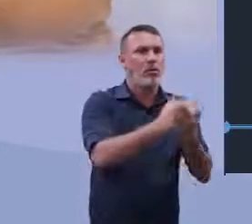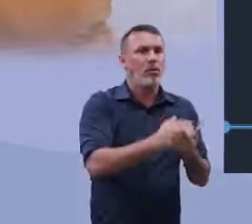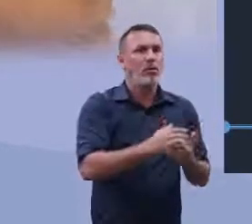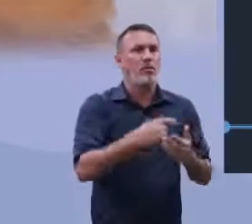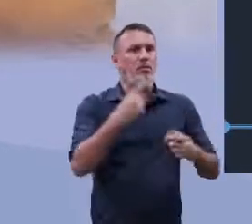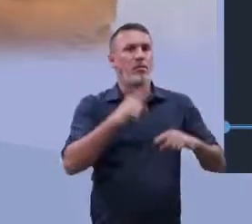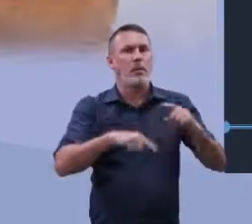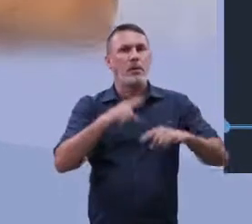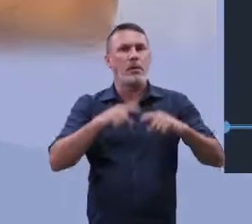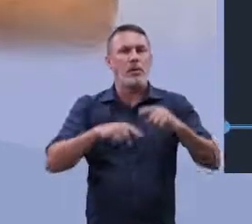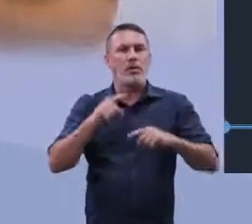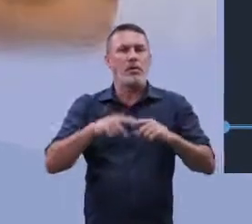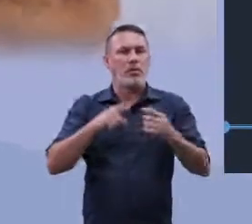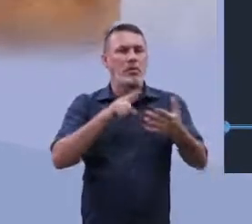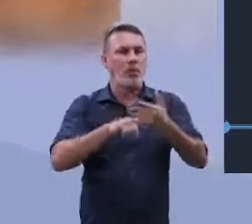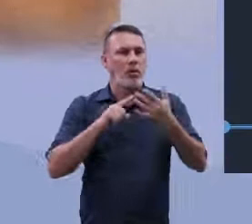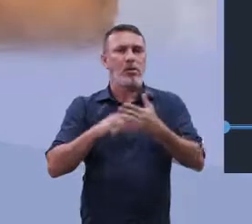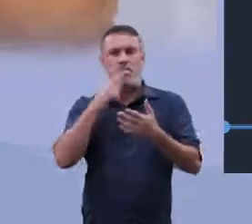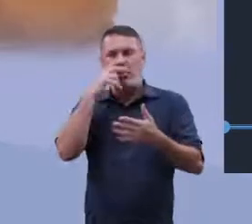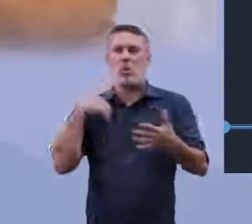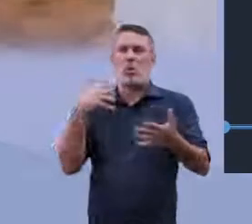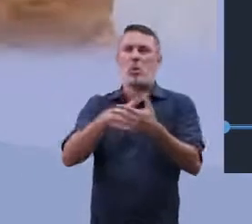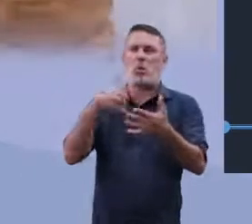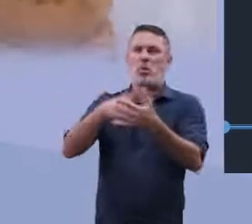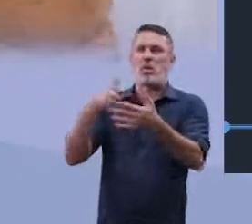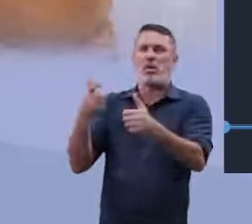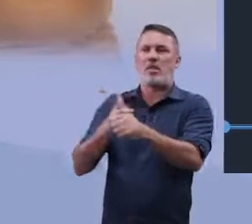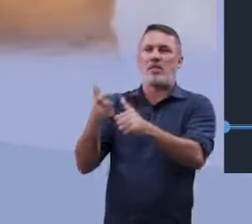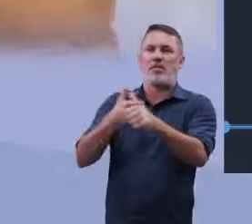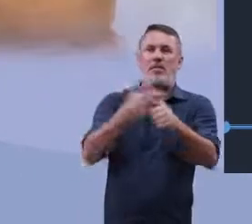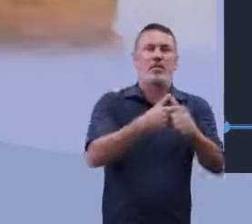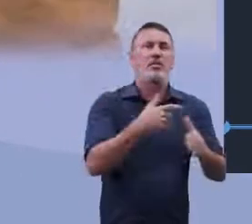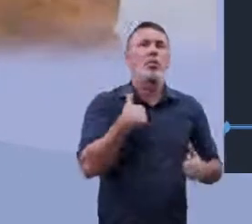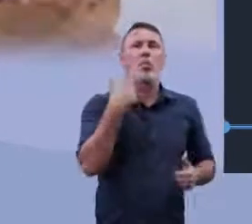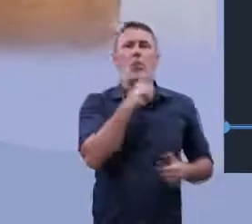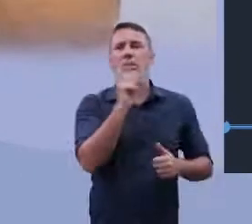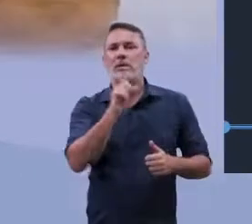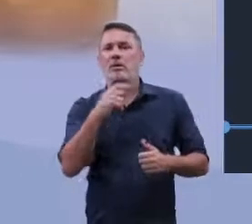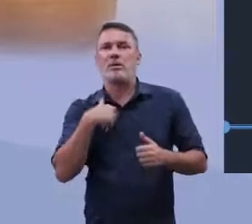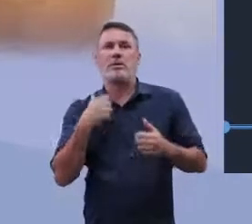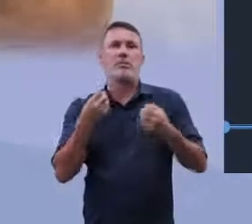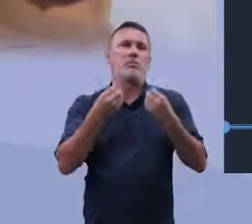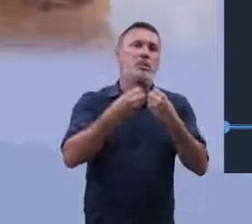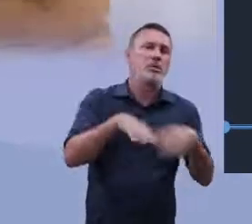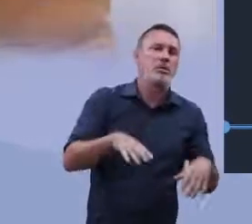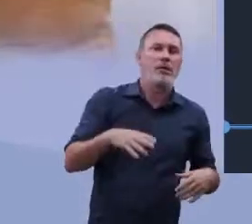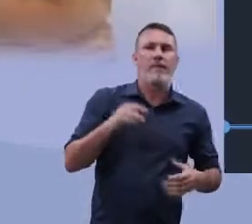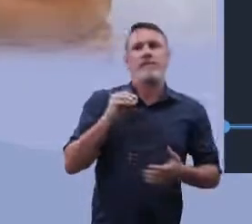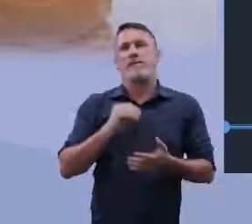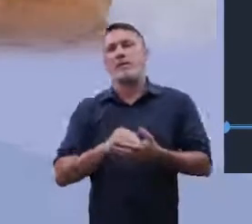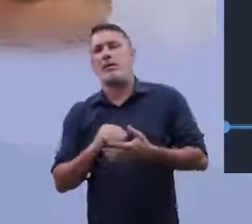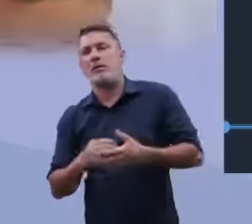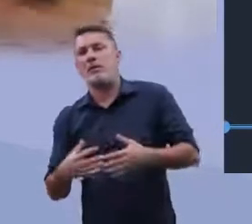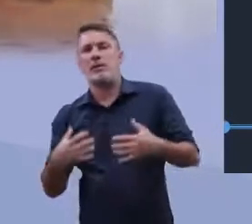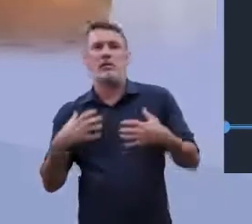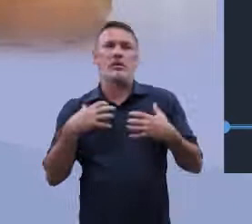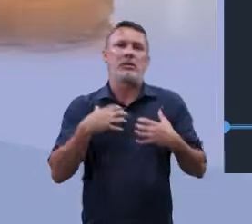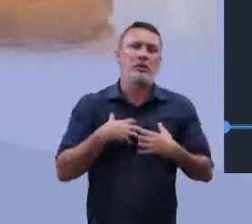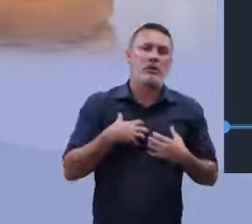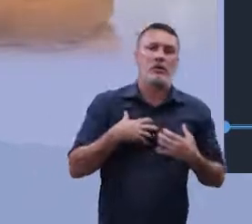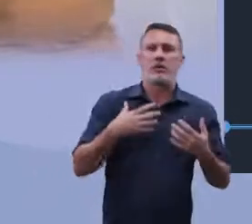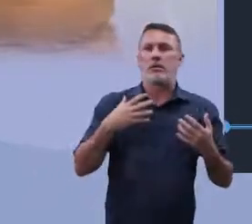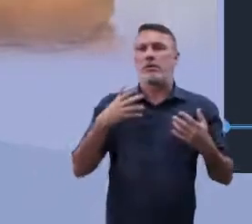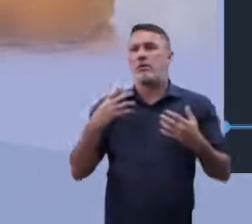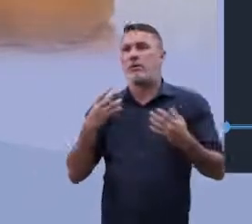querendo te oferecer um produto, você compra, entra numa dívida ou compra algo que você não queria, ou não consegue comprar algo, você se sente incapaz,